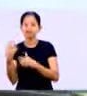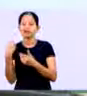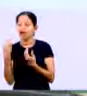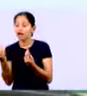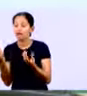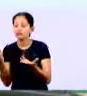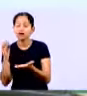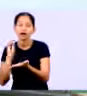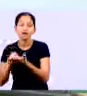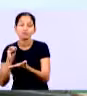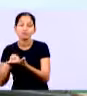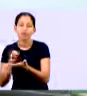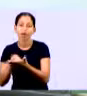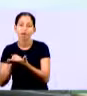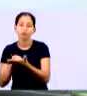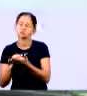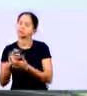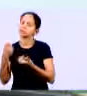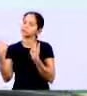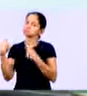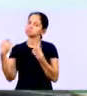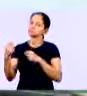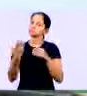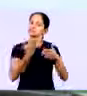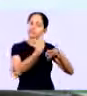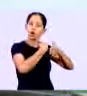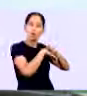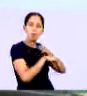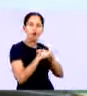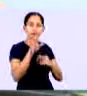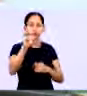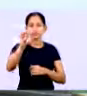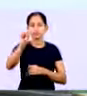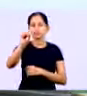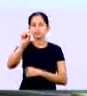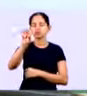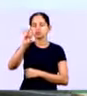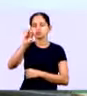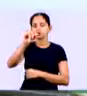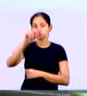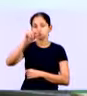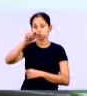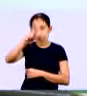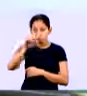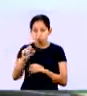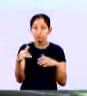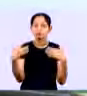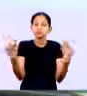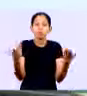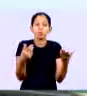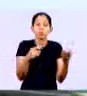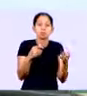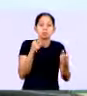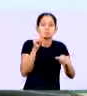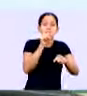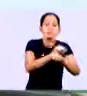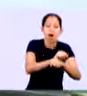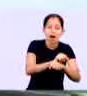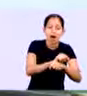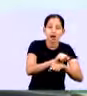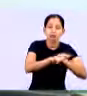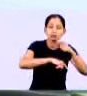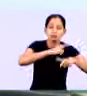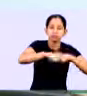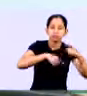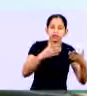faltar matéria-prima no seu processo produtivo. Se faltar matéria-prima, a linha de produção vai parar. Se a linha de produção parar, os funcionários vão continuar